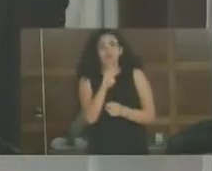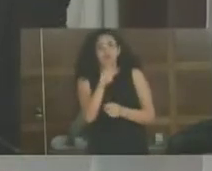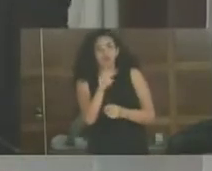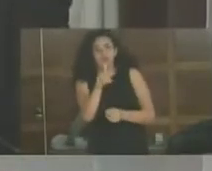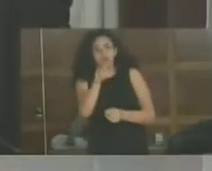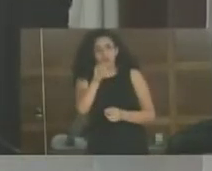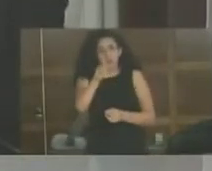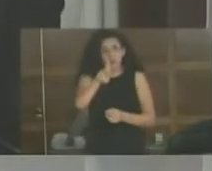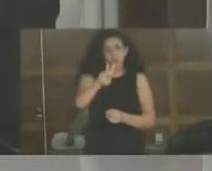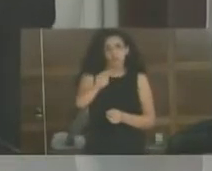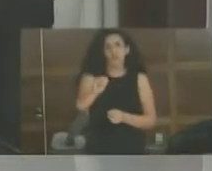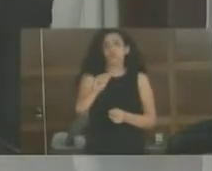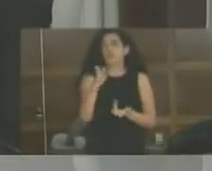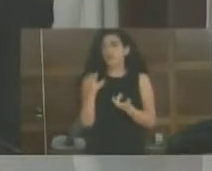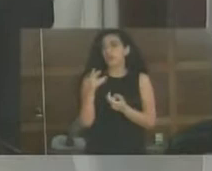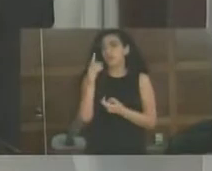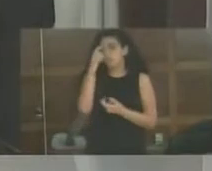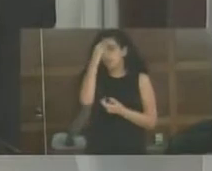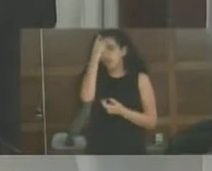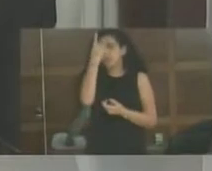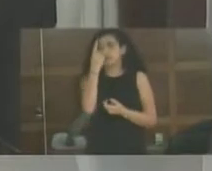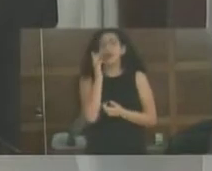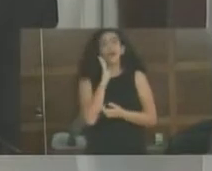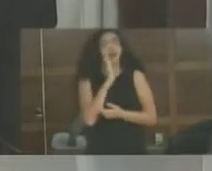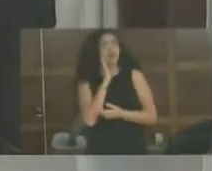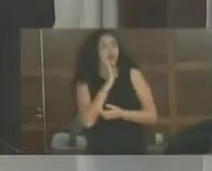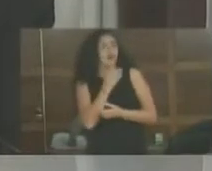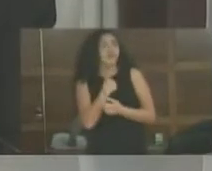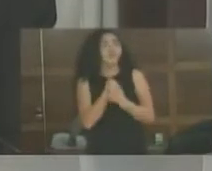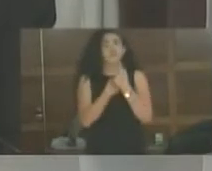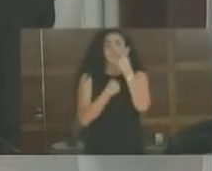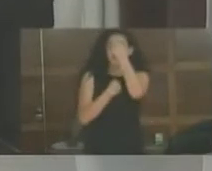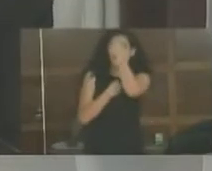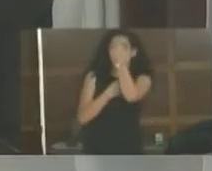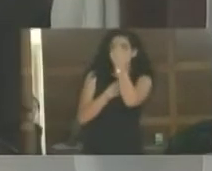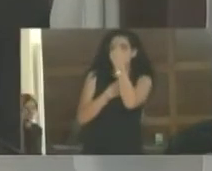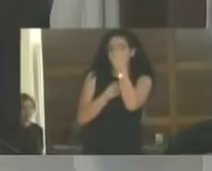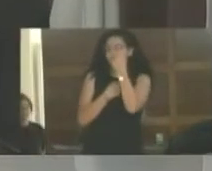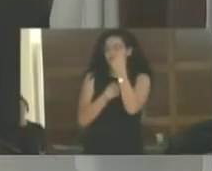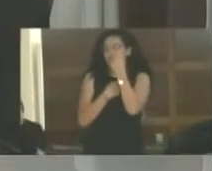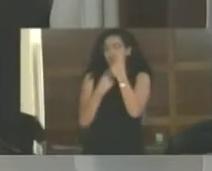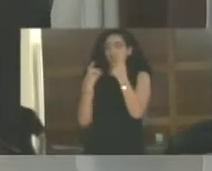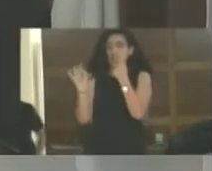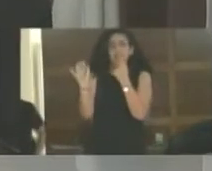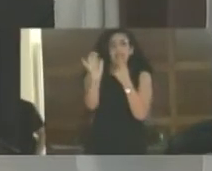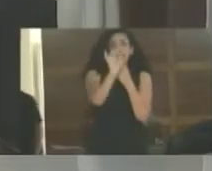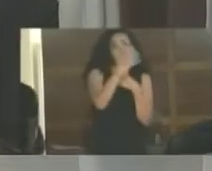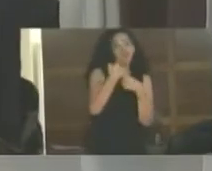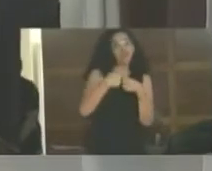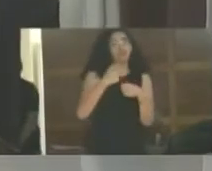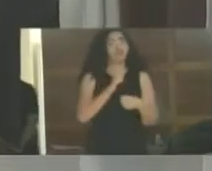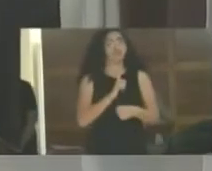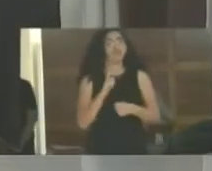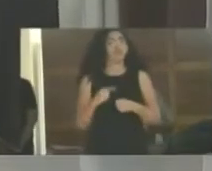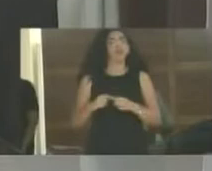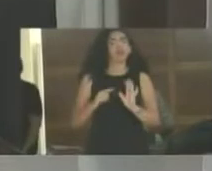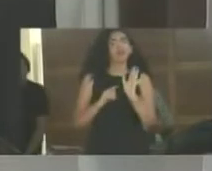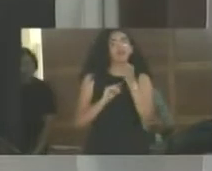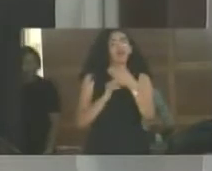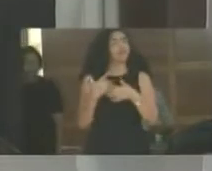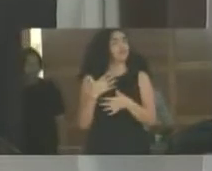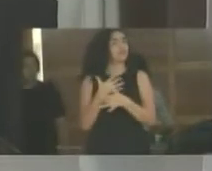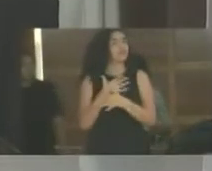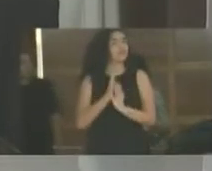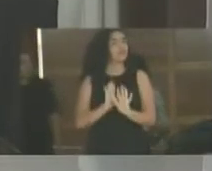Então, assim, é uma ideia legal para a gente fazer na cidade. Eu acho que cada bairro, né, que tem bairro que já é uma cidade